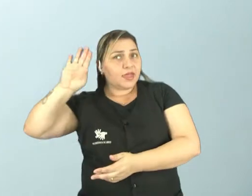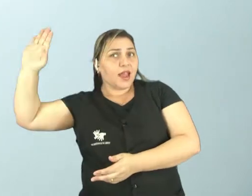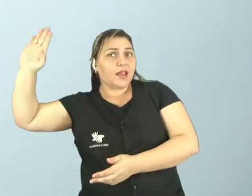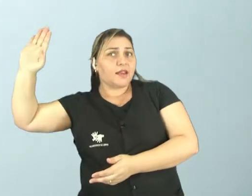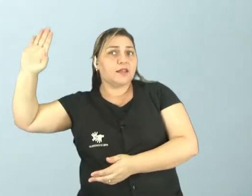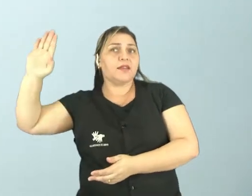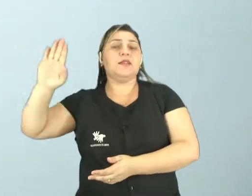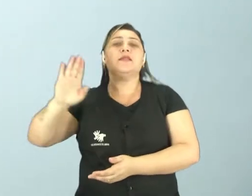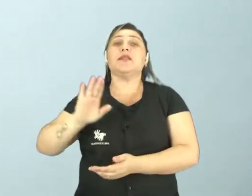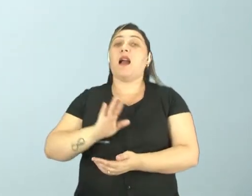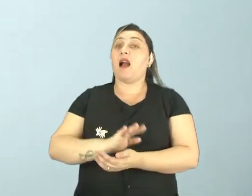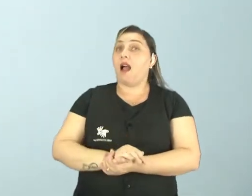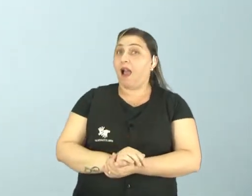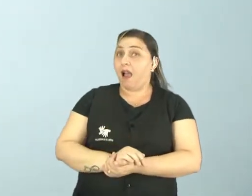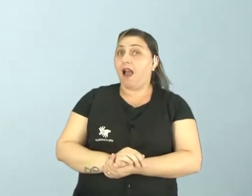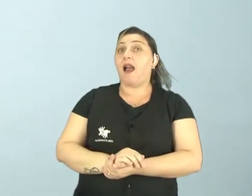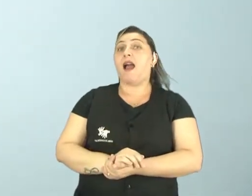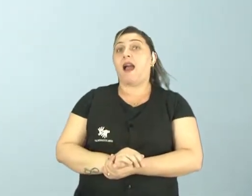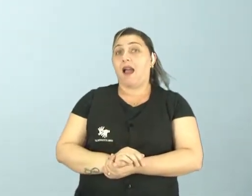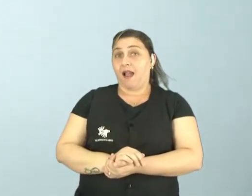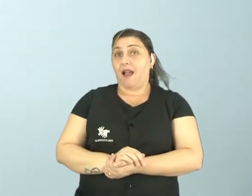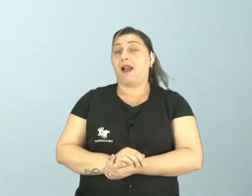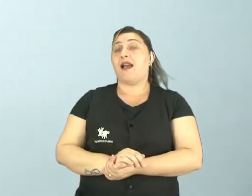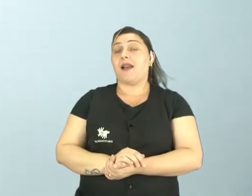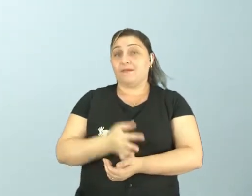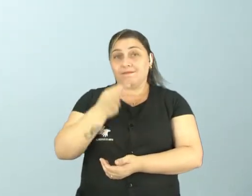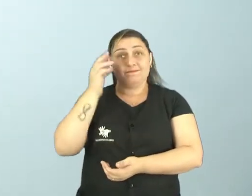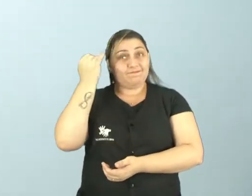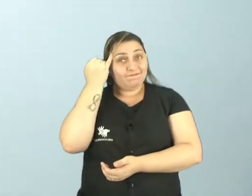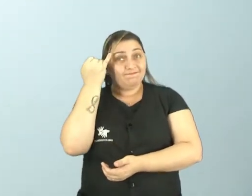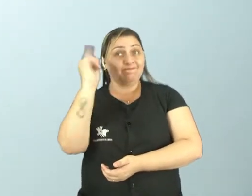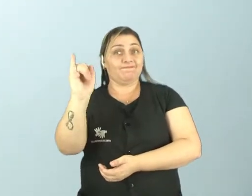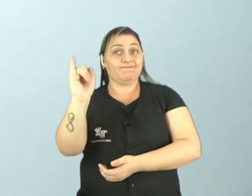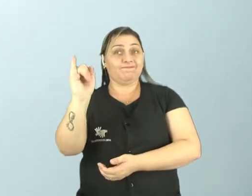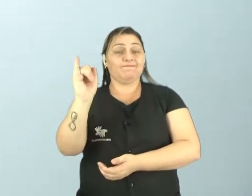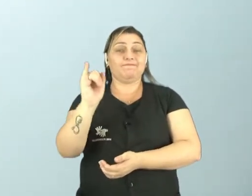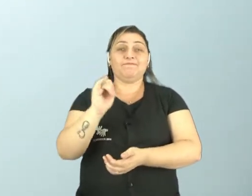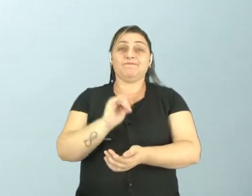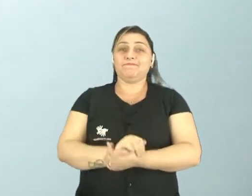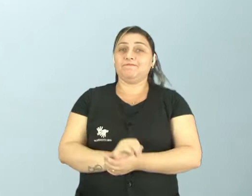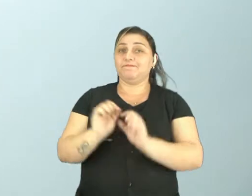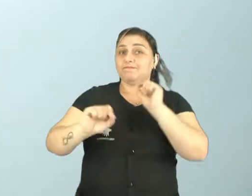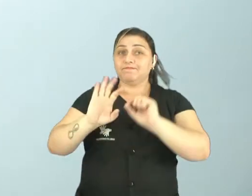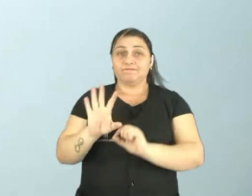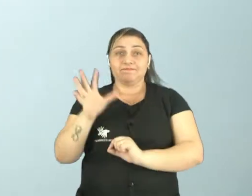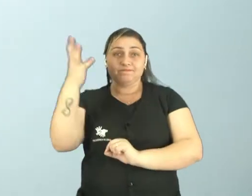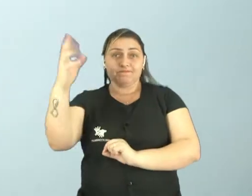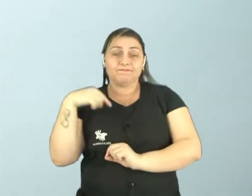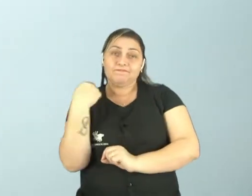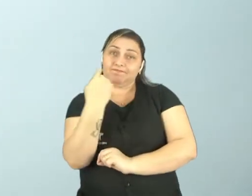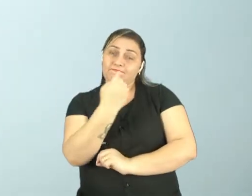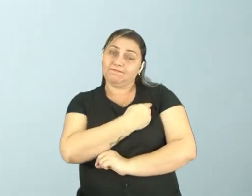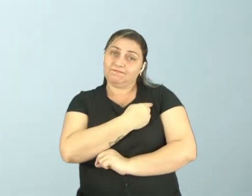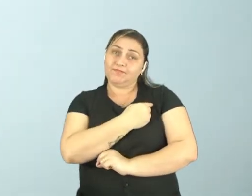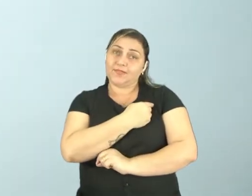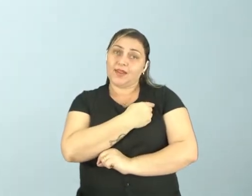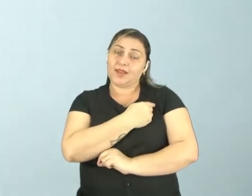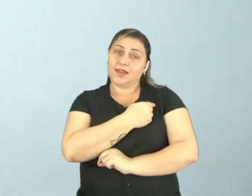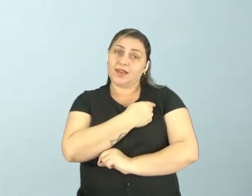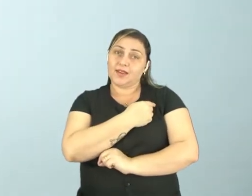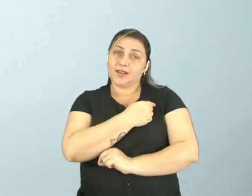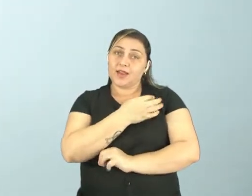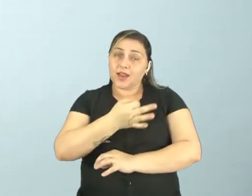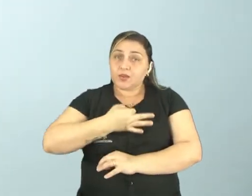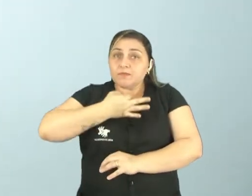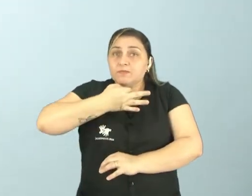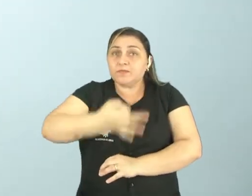tese. Ah, agora fez o casamento, não foi? Da ideia? Então, o que acontece é que quando nós damos a nossa opinião,